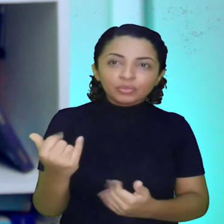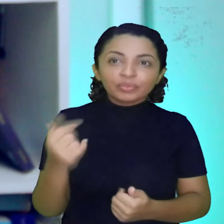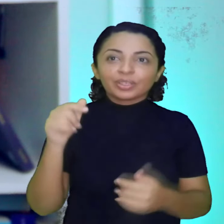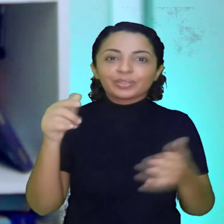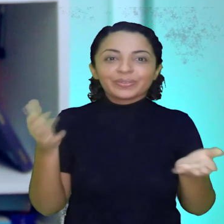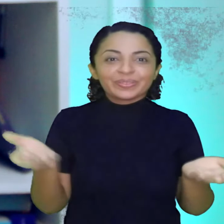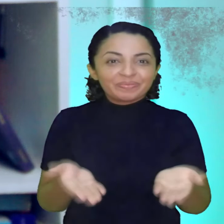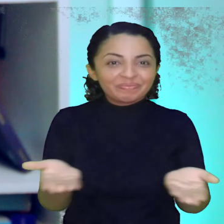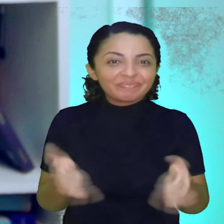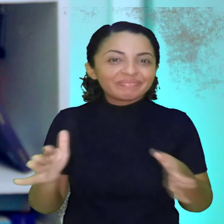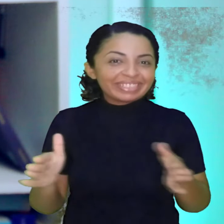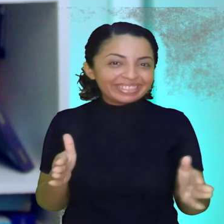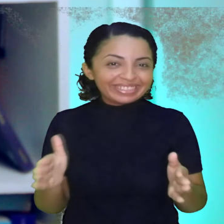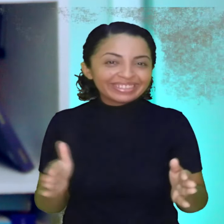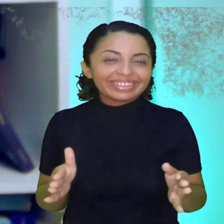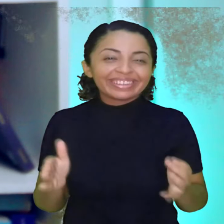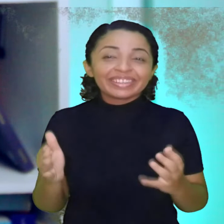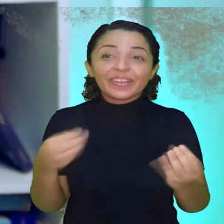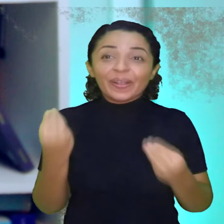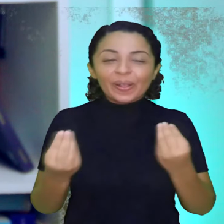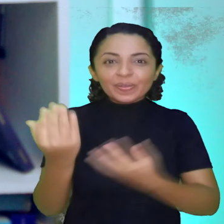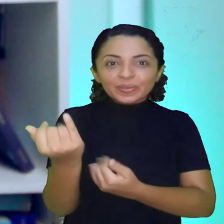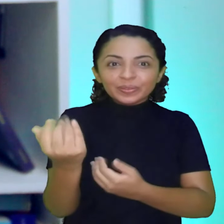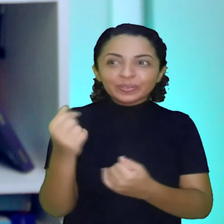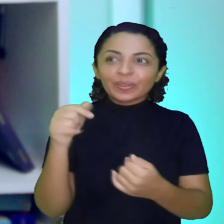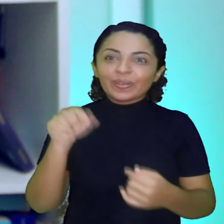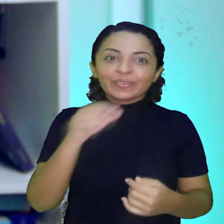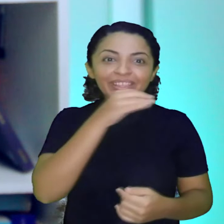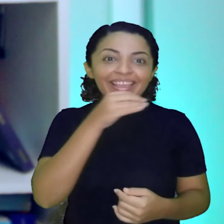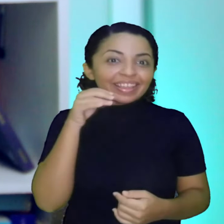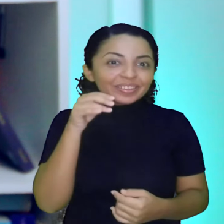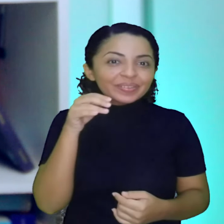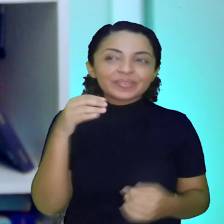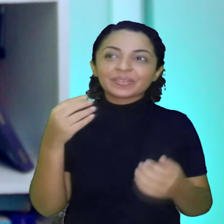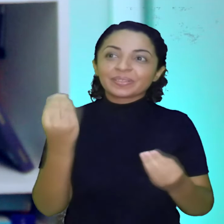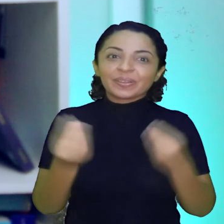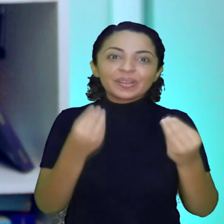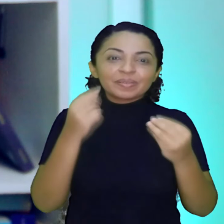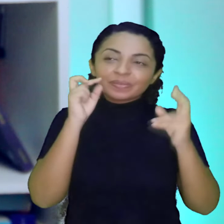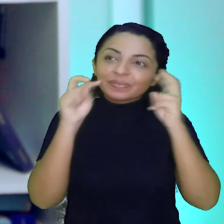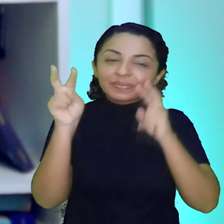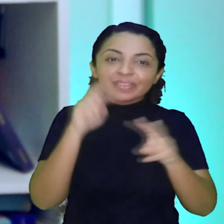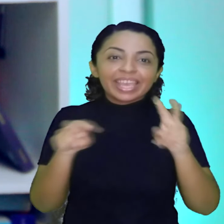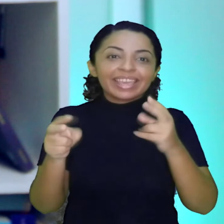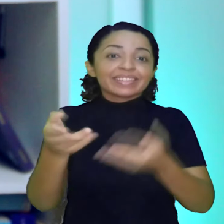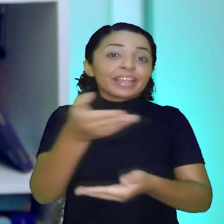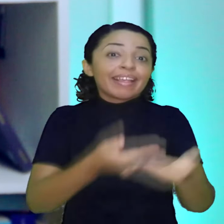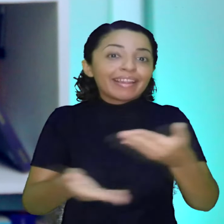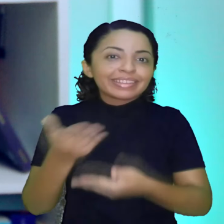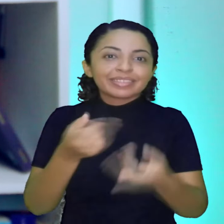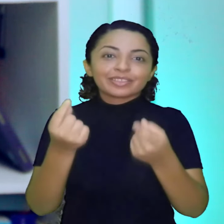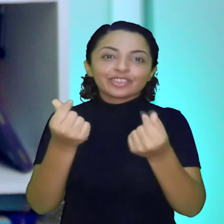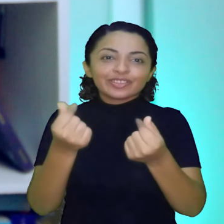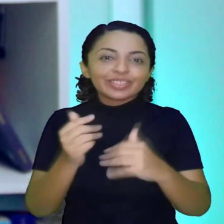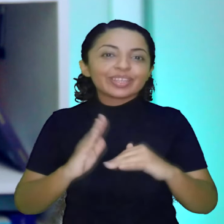nosso tempo, e como essa juventude está encarando essas questões que eu falei, os relacionamentos,